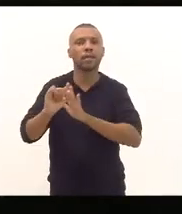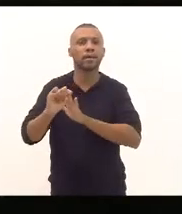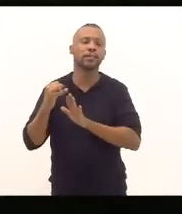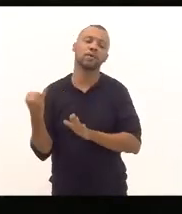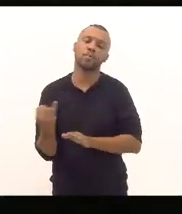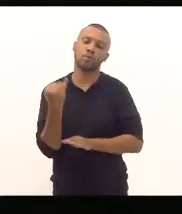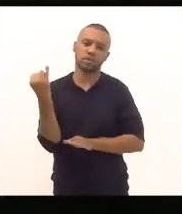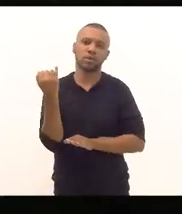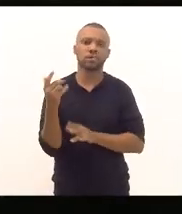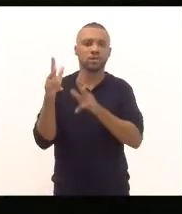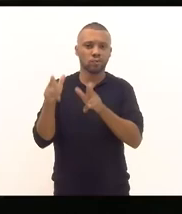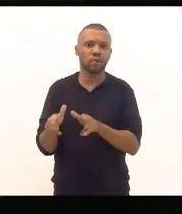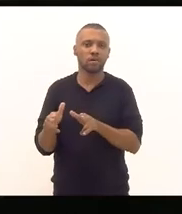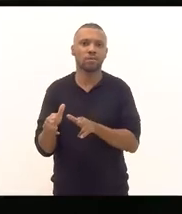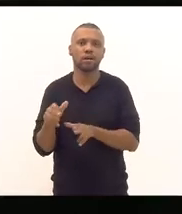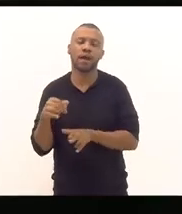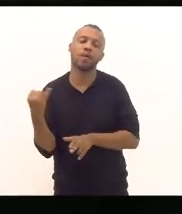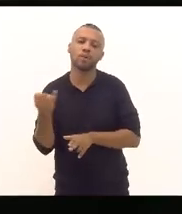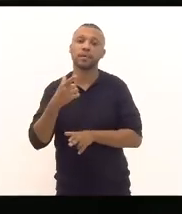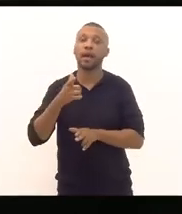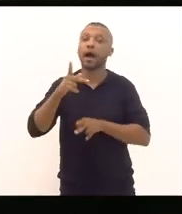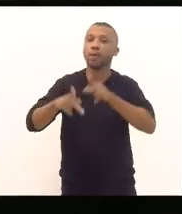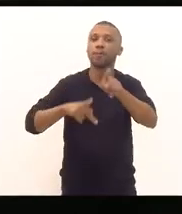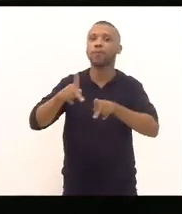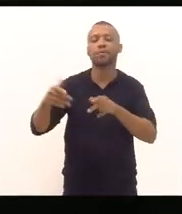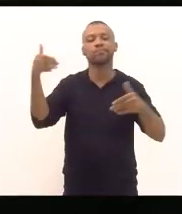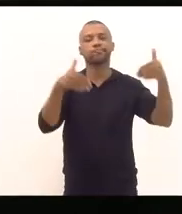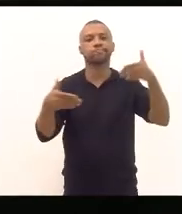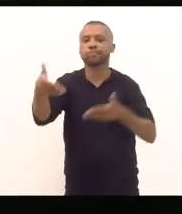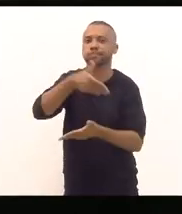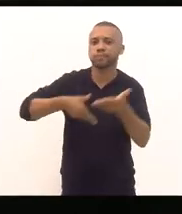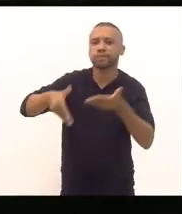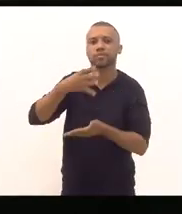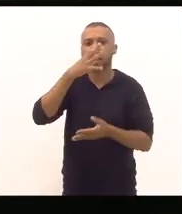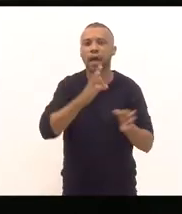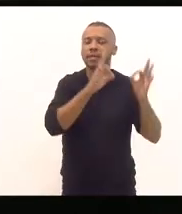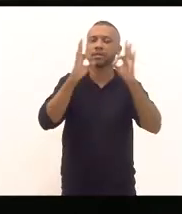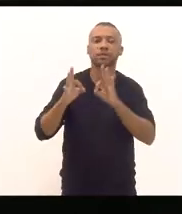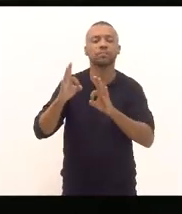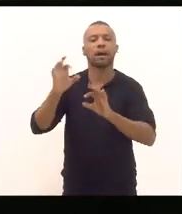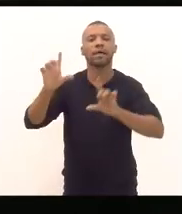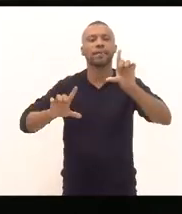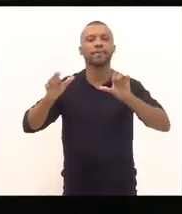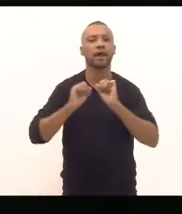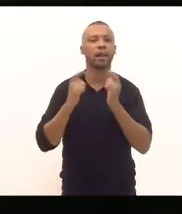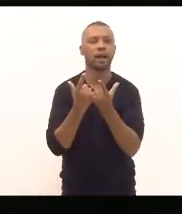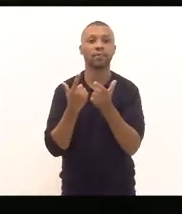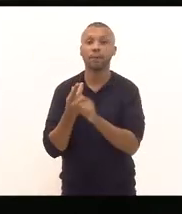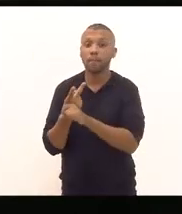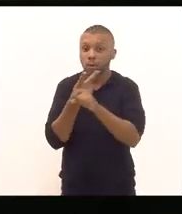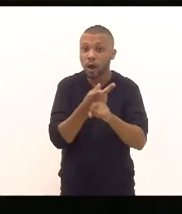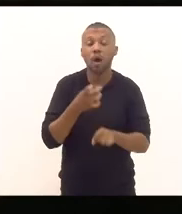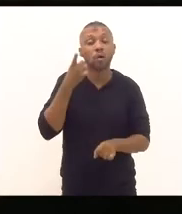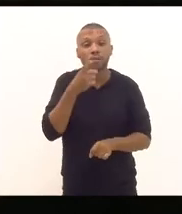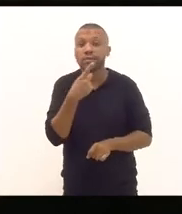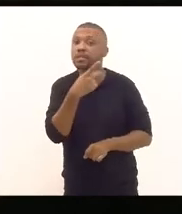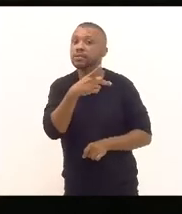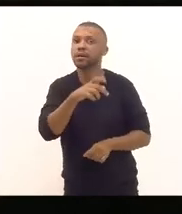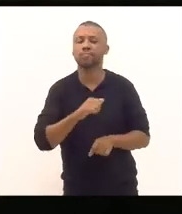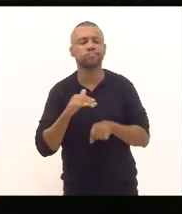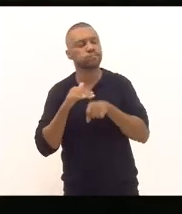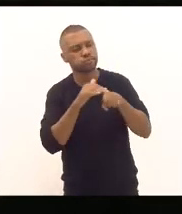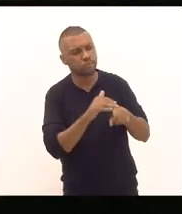é importante também a participação da população daquelas coisas estão assistindo a TV alerj para procurar o seu Deputado e exija só